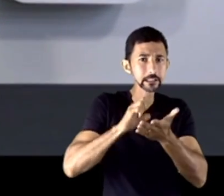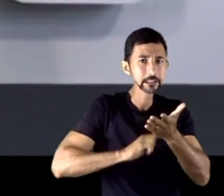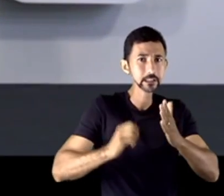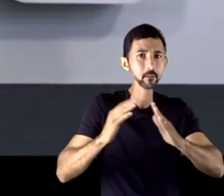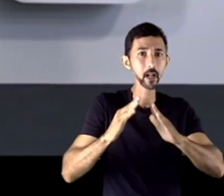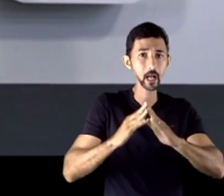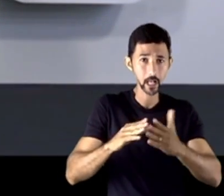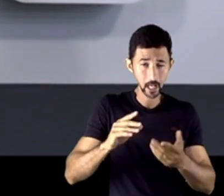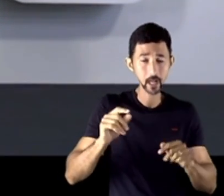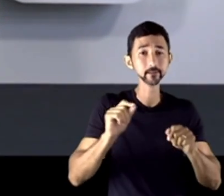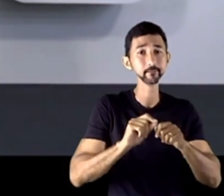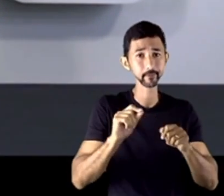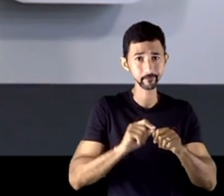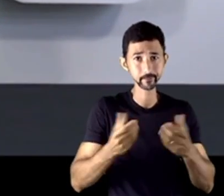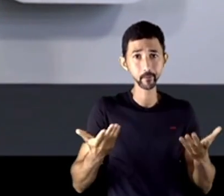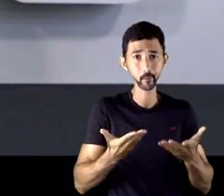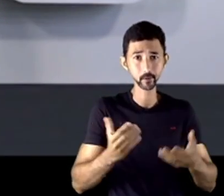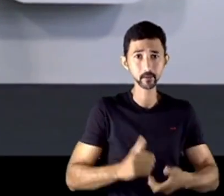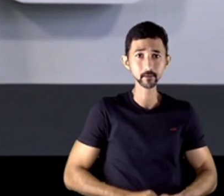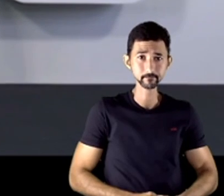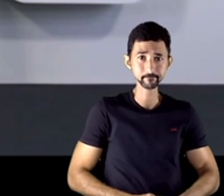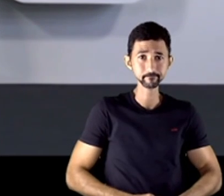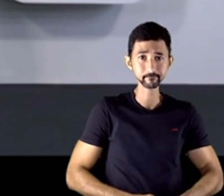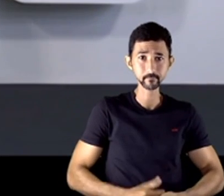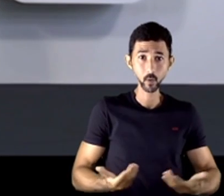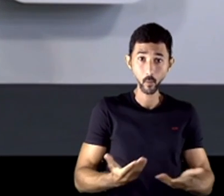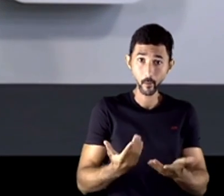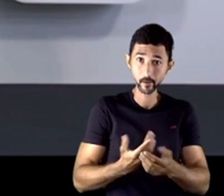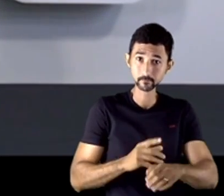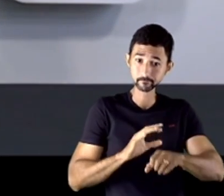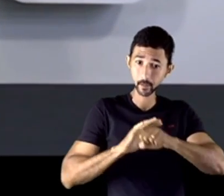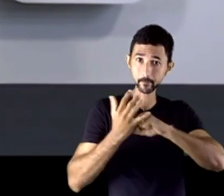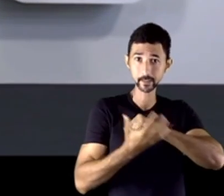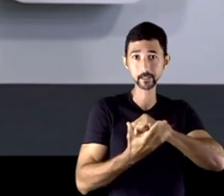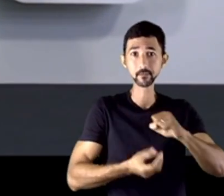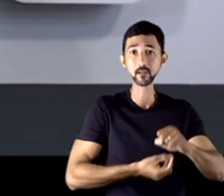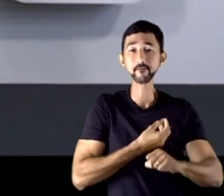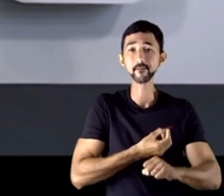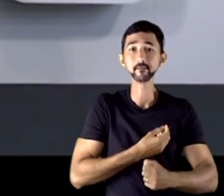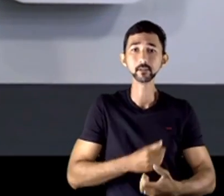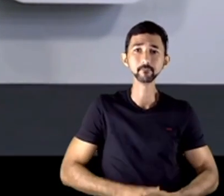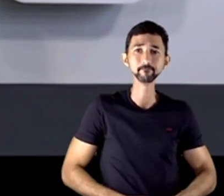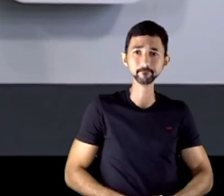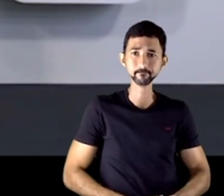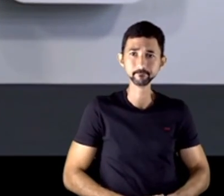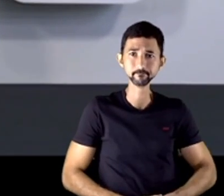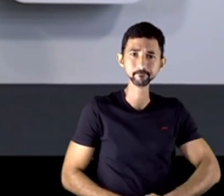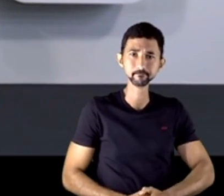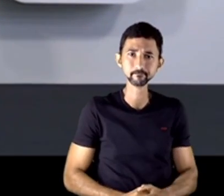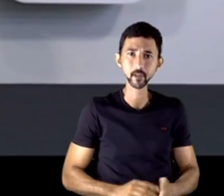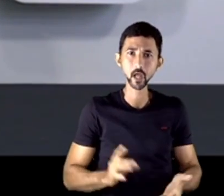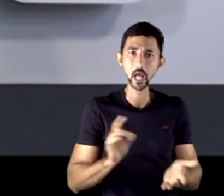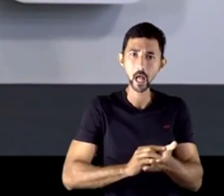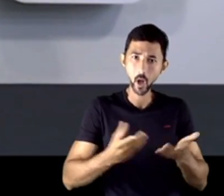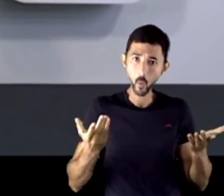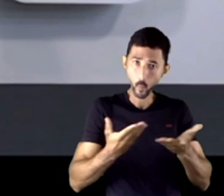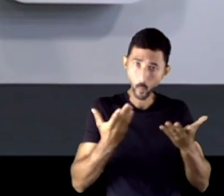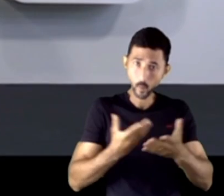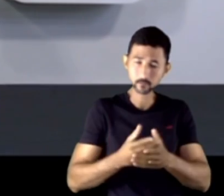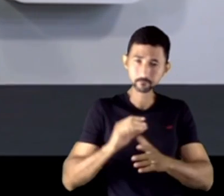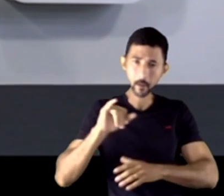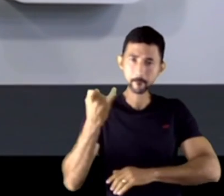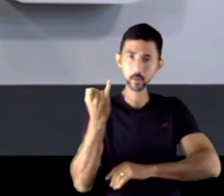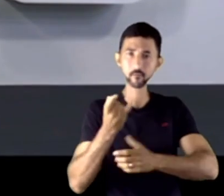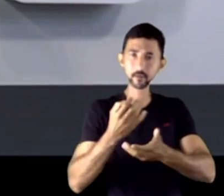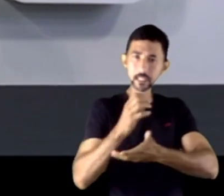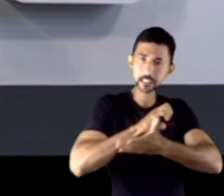todos os deveres agora têm que ser em casa, né? Lembrando que o momento que nós estamos vivendo, a realidade é essa. Né? Então, aproveite o